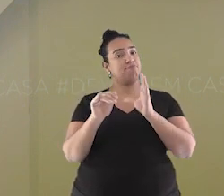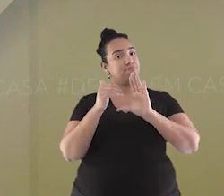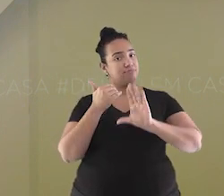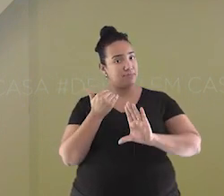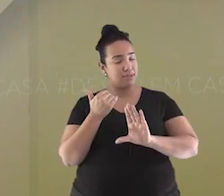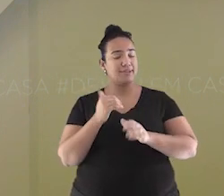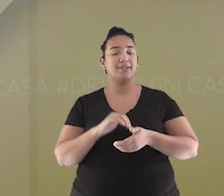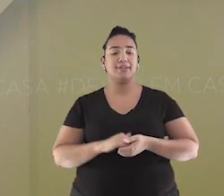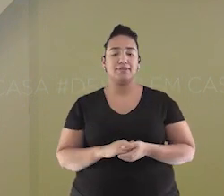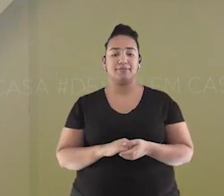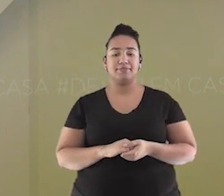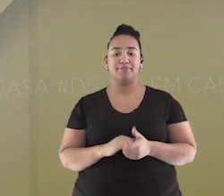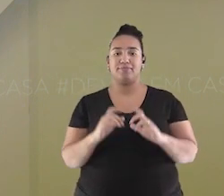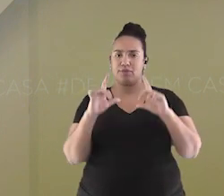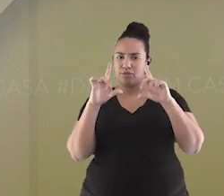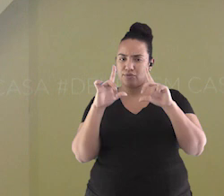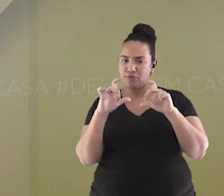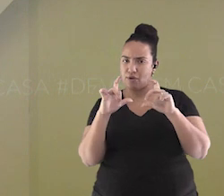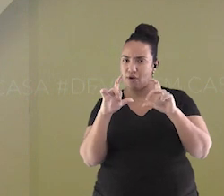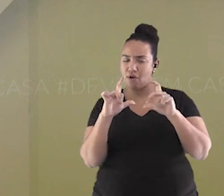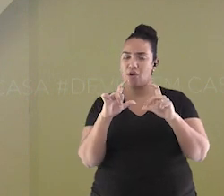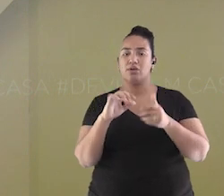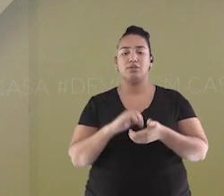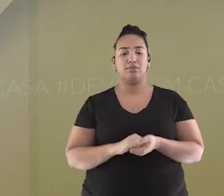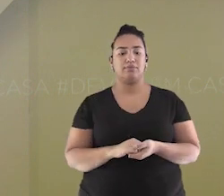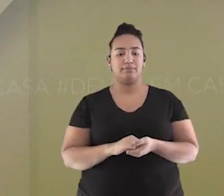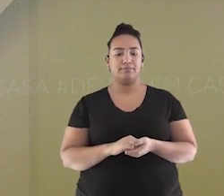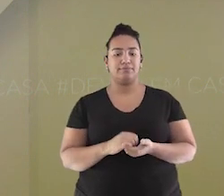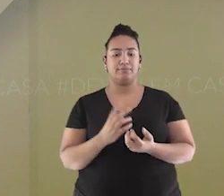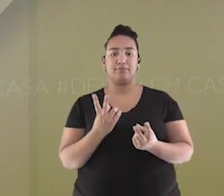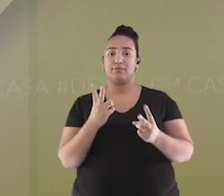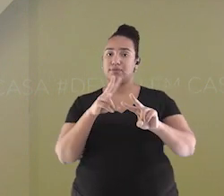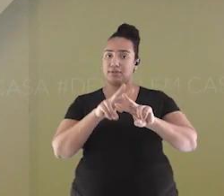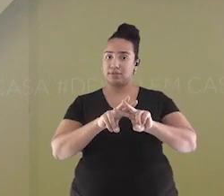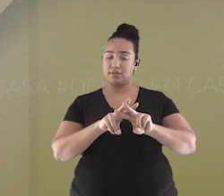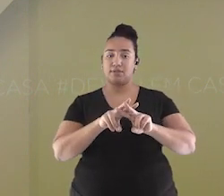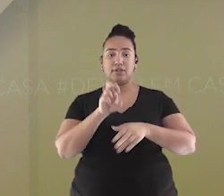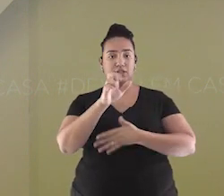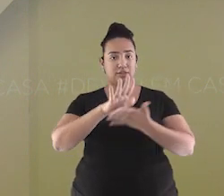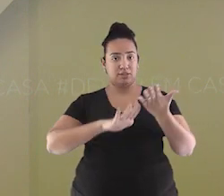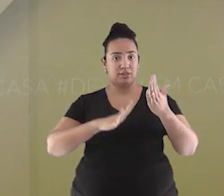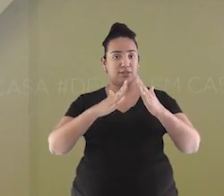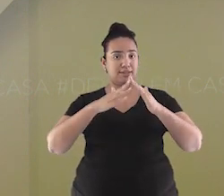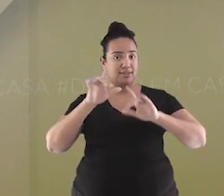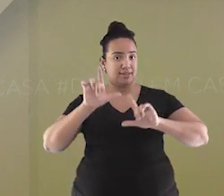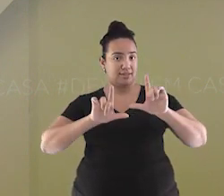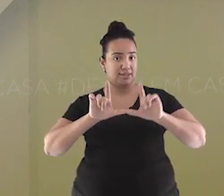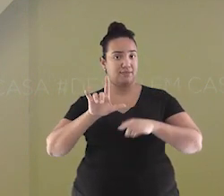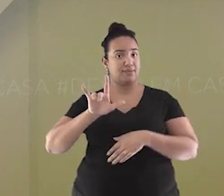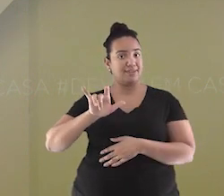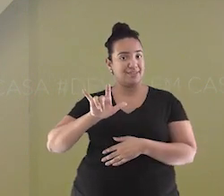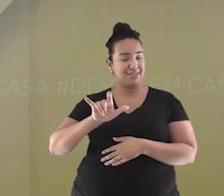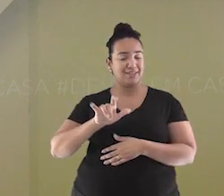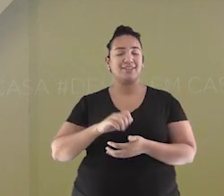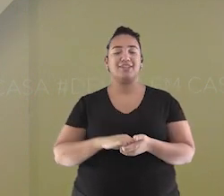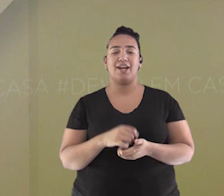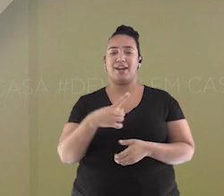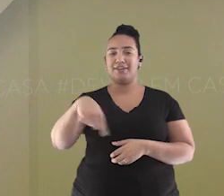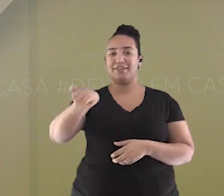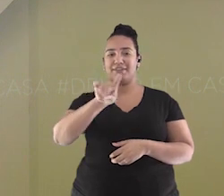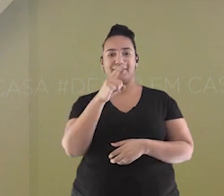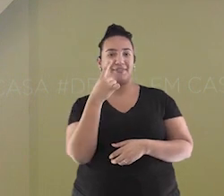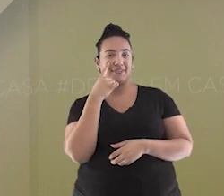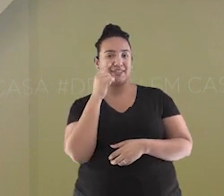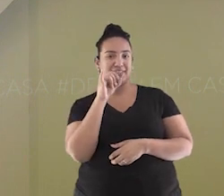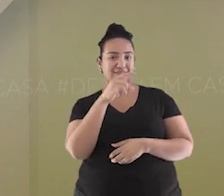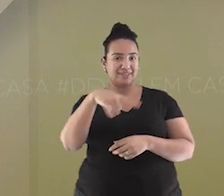cofre, manda pra gente, né? É só tirar uma foto, marcar o perfil do nosso Instagram, que é o @deverimcasa-na-tv, que a gente